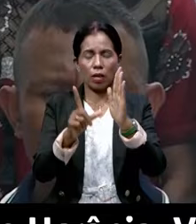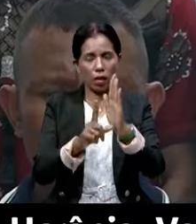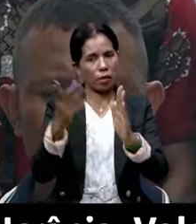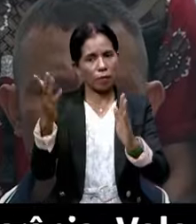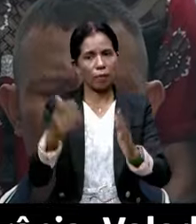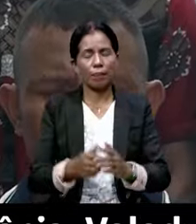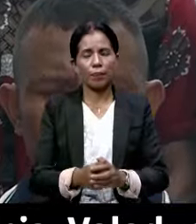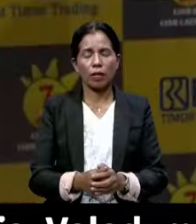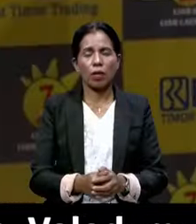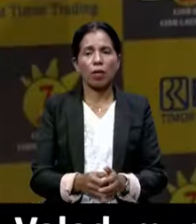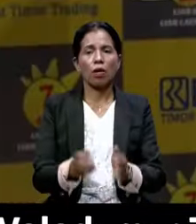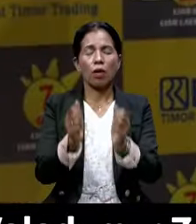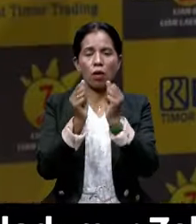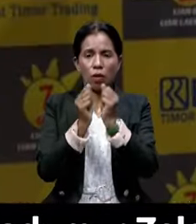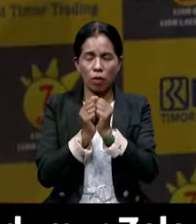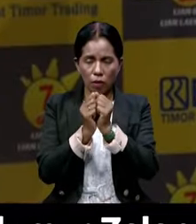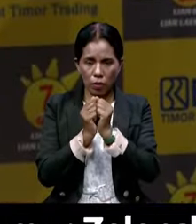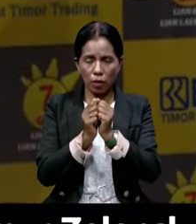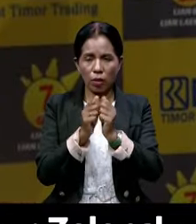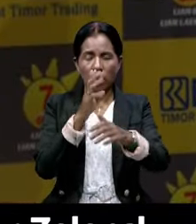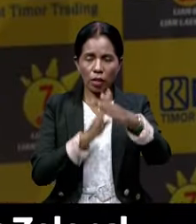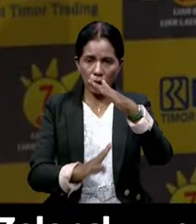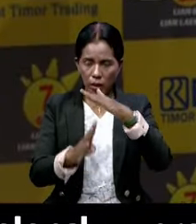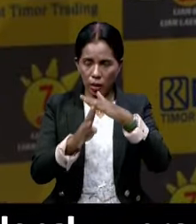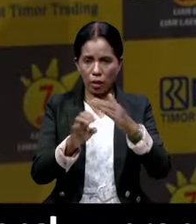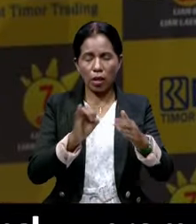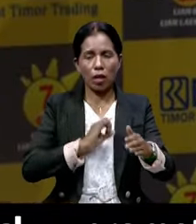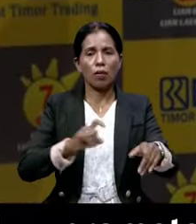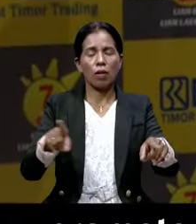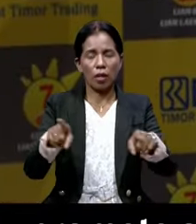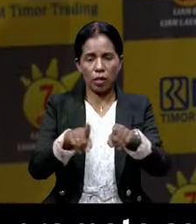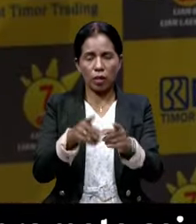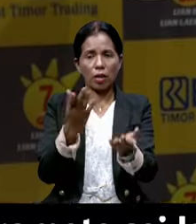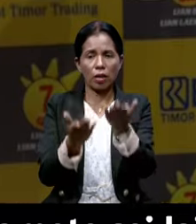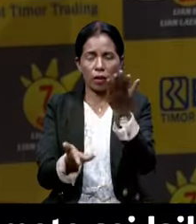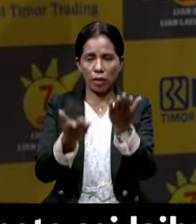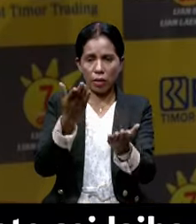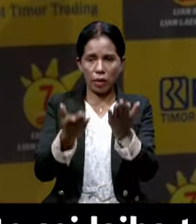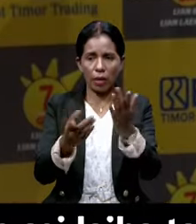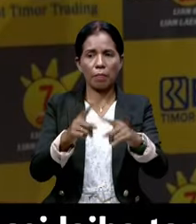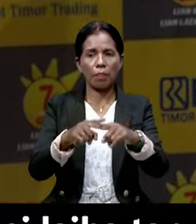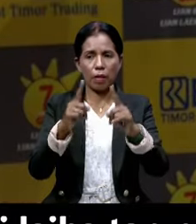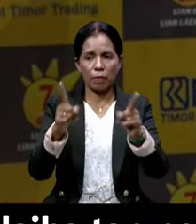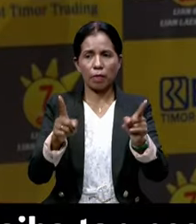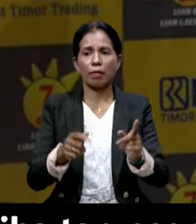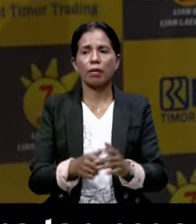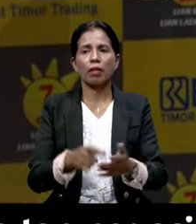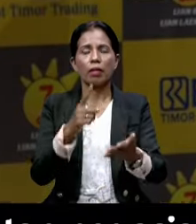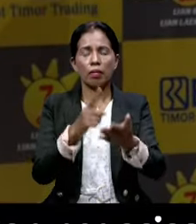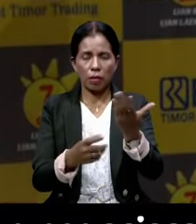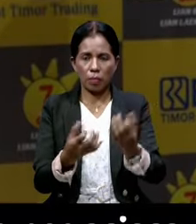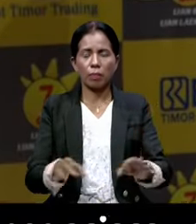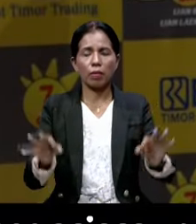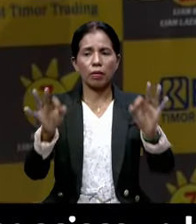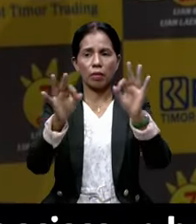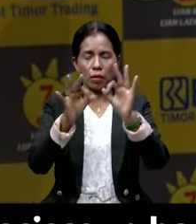O akraikan, mas no dar ministro coordenador ao si tetu e a balanço. Mas ve sai da importante